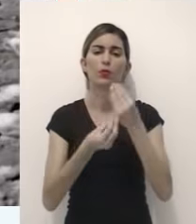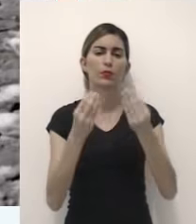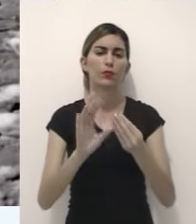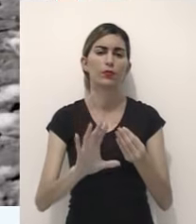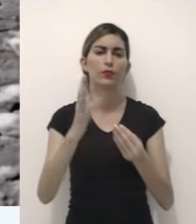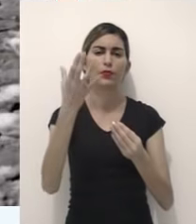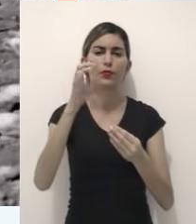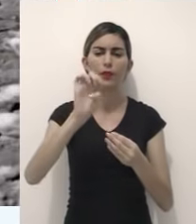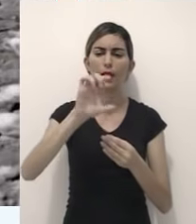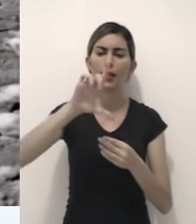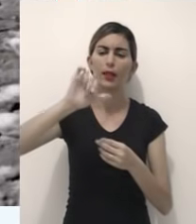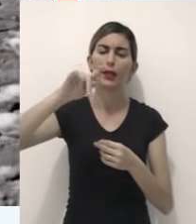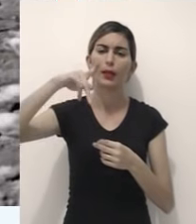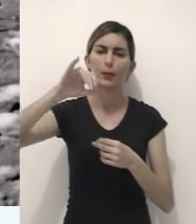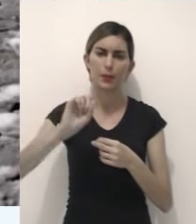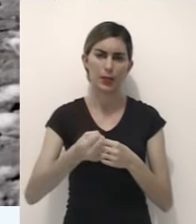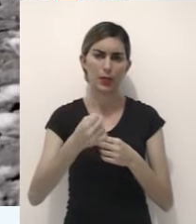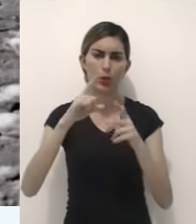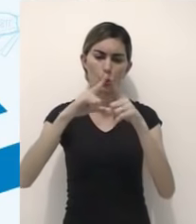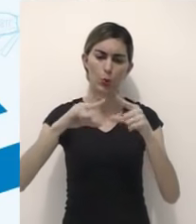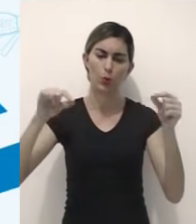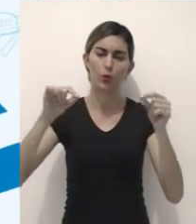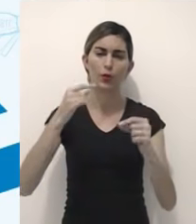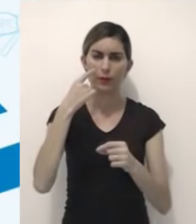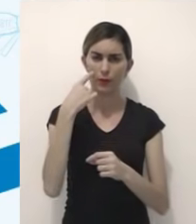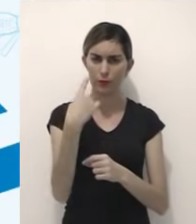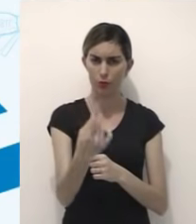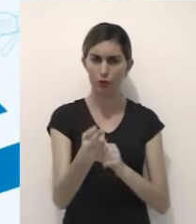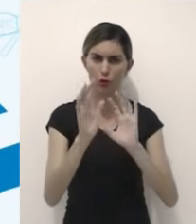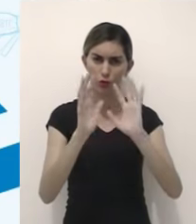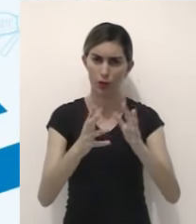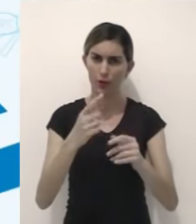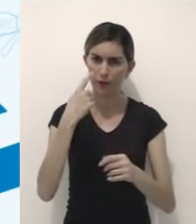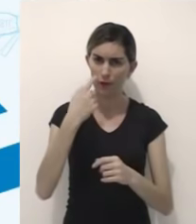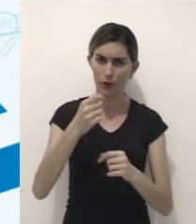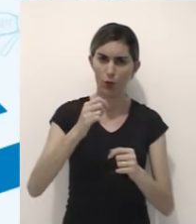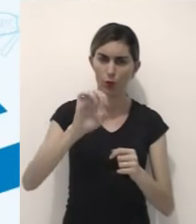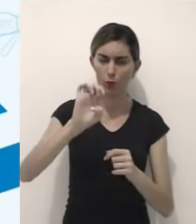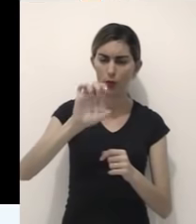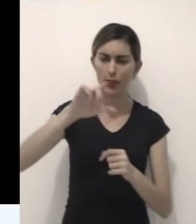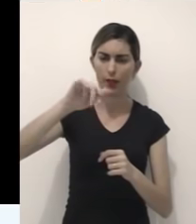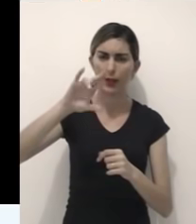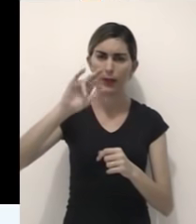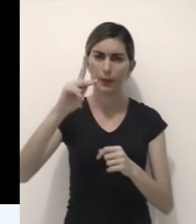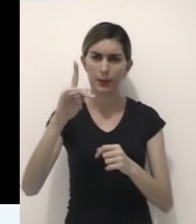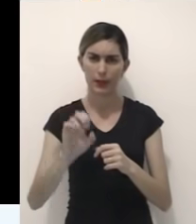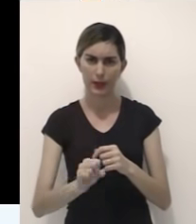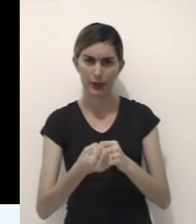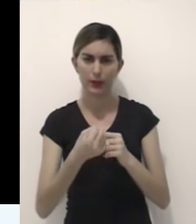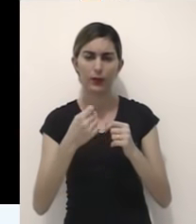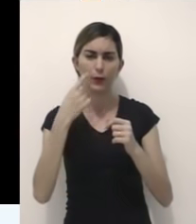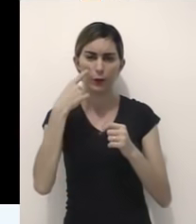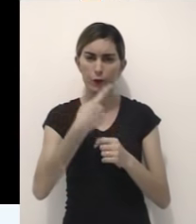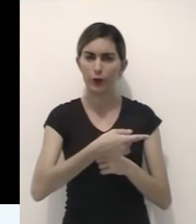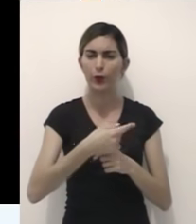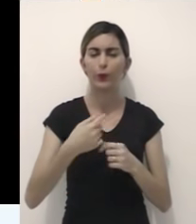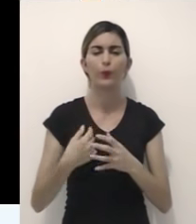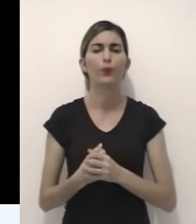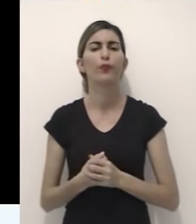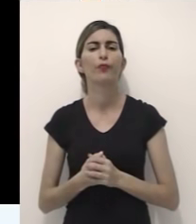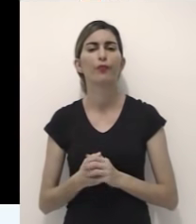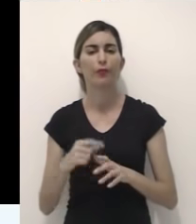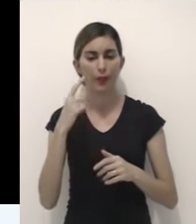agora como ocorre o eclipse lunar. E aí, você já viu um eclipse lunar? Veja aí na imagem